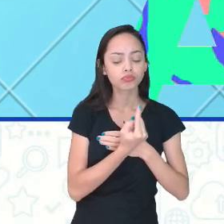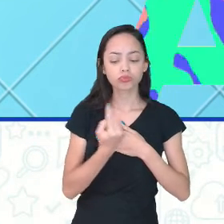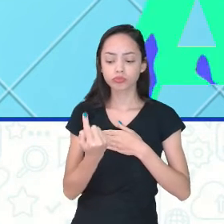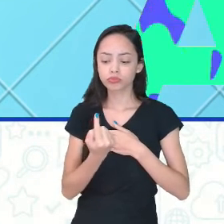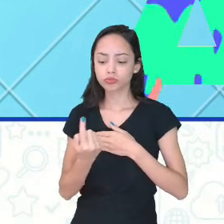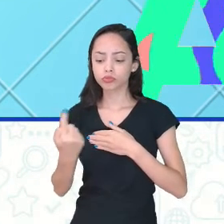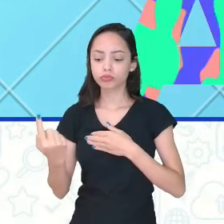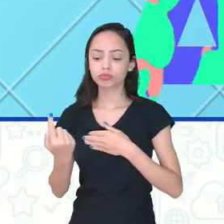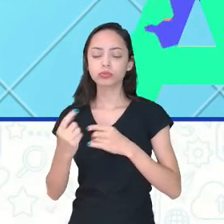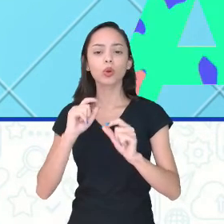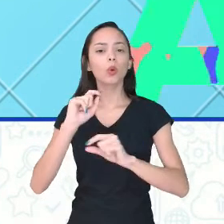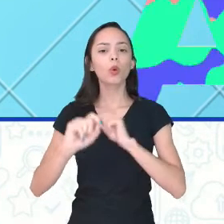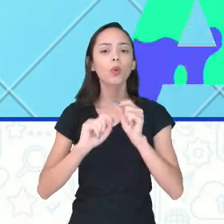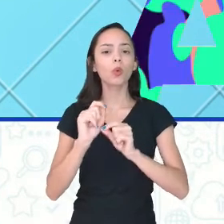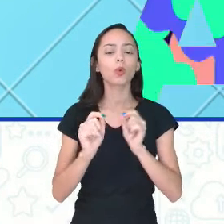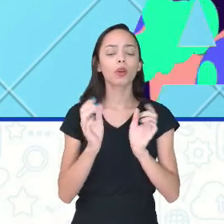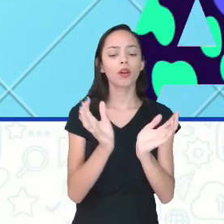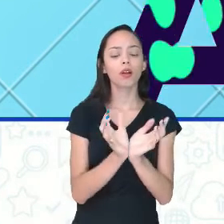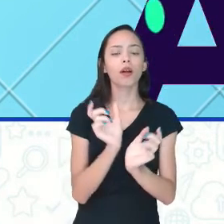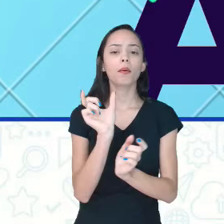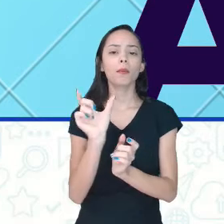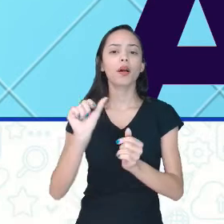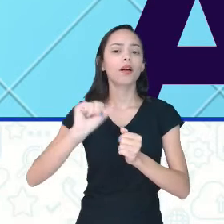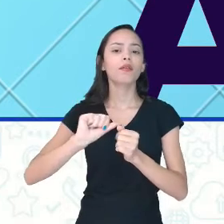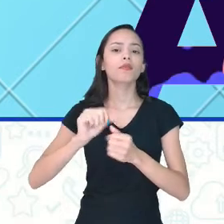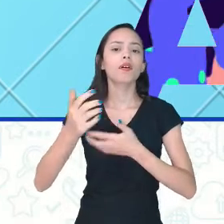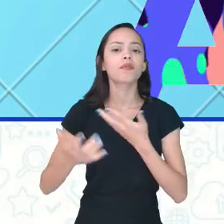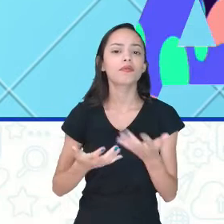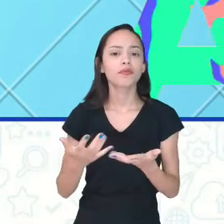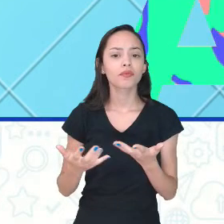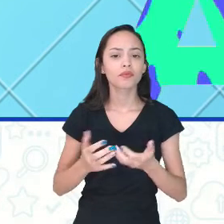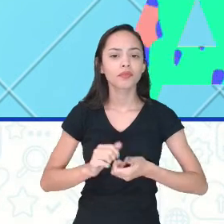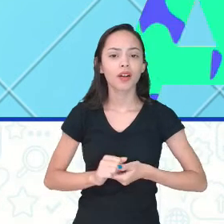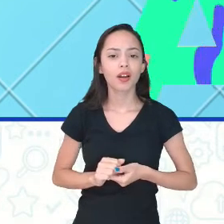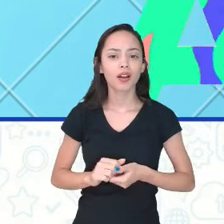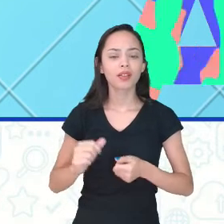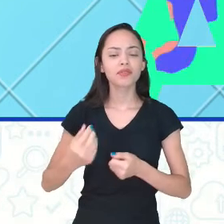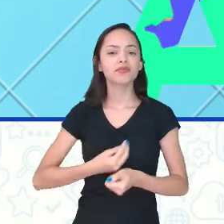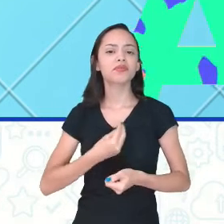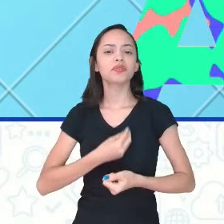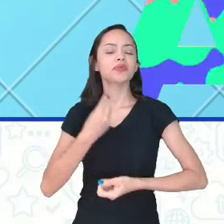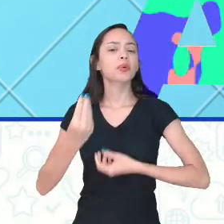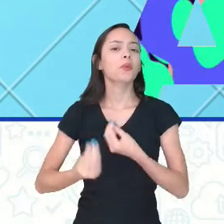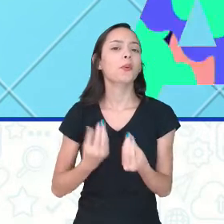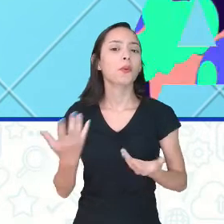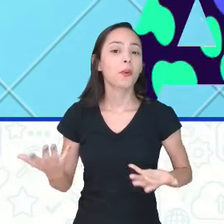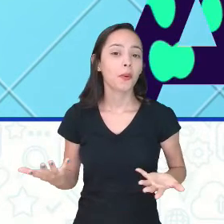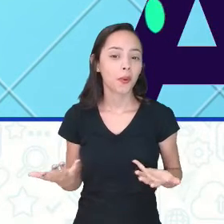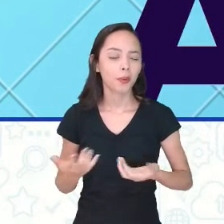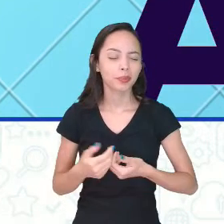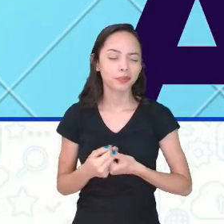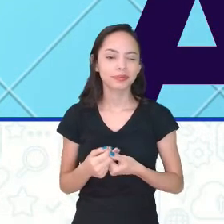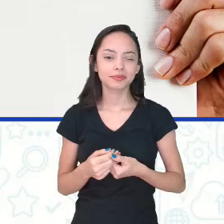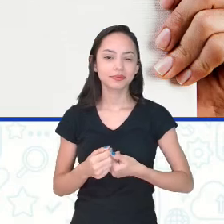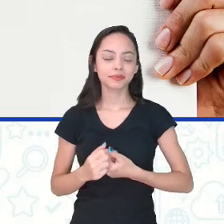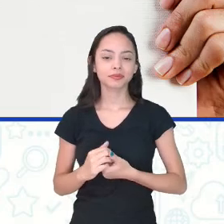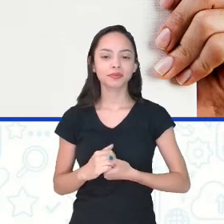classes de palavras são, o que elas fazem, para onde elas vão, o que elas comem, como elas vivem, né? É por